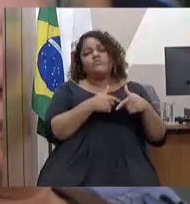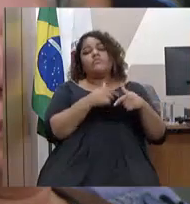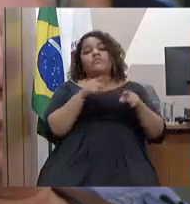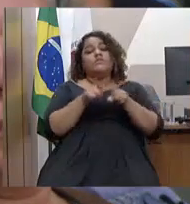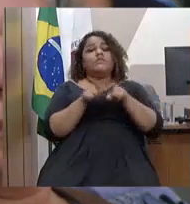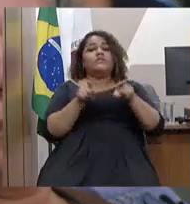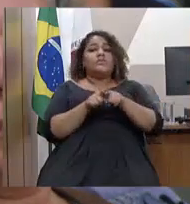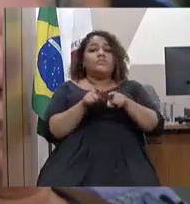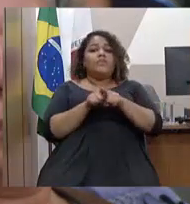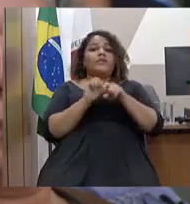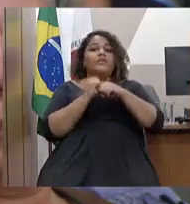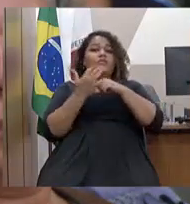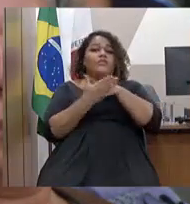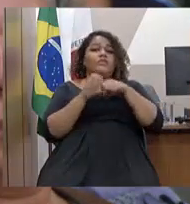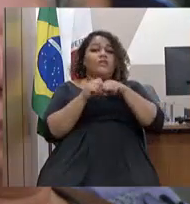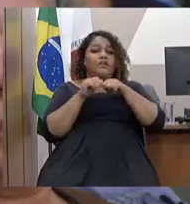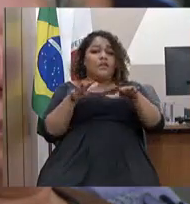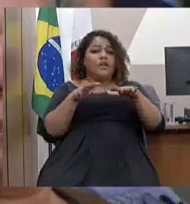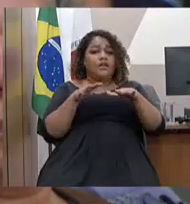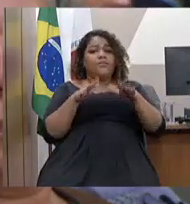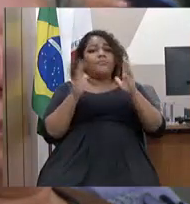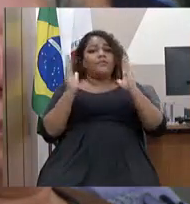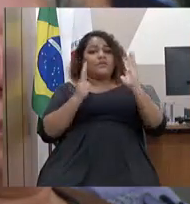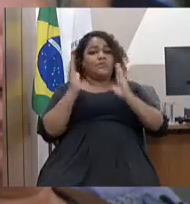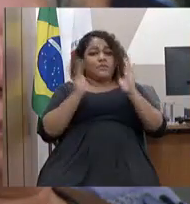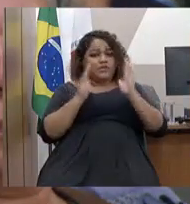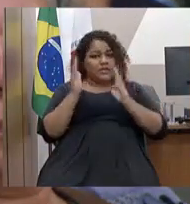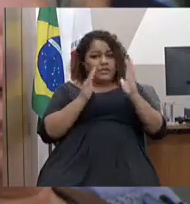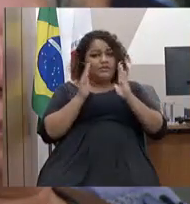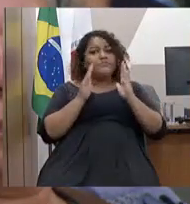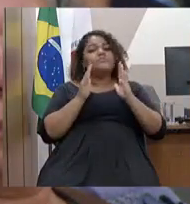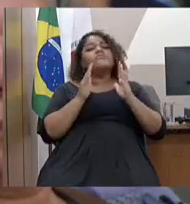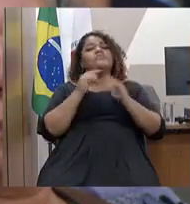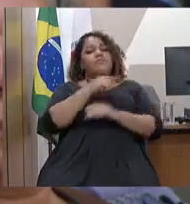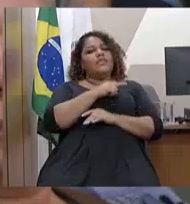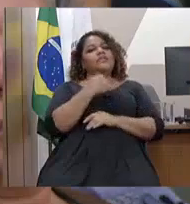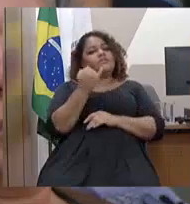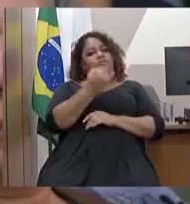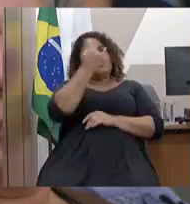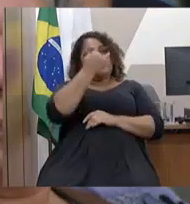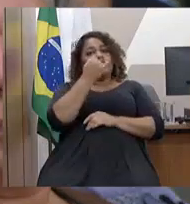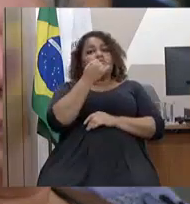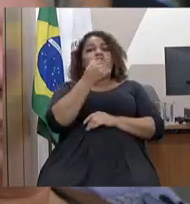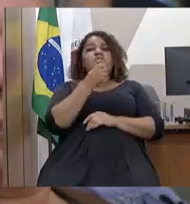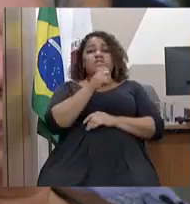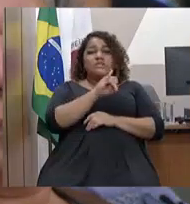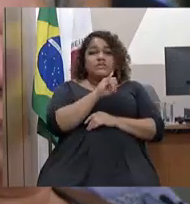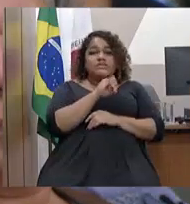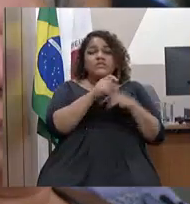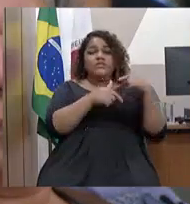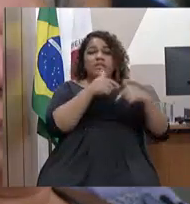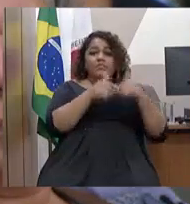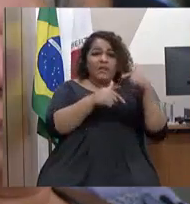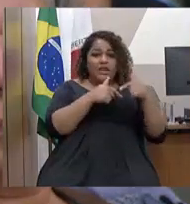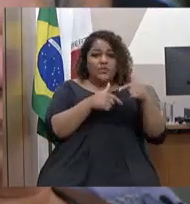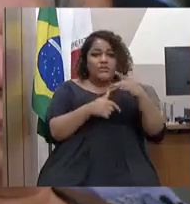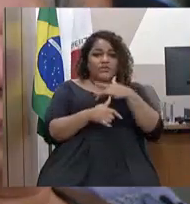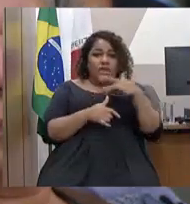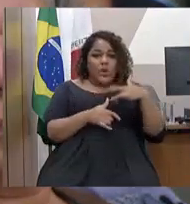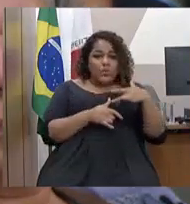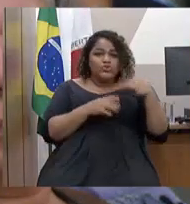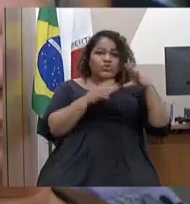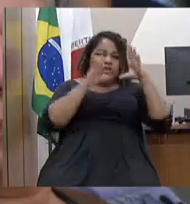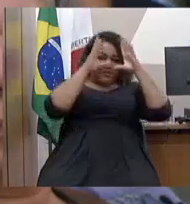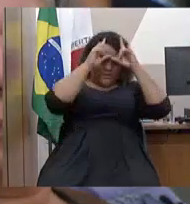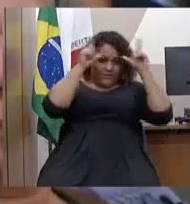é viu aí que foi muito essencial se não fosse trabalhador da Saúde da enfermagem as a população teria